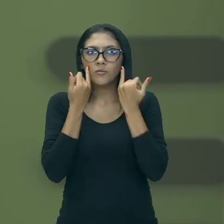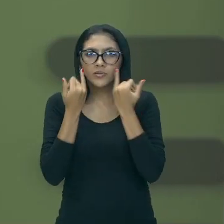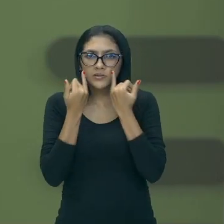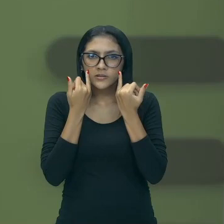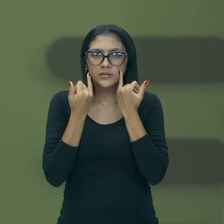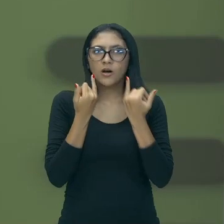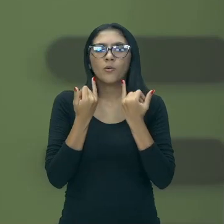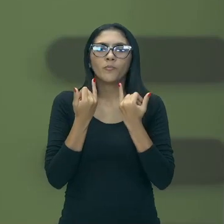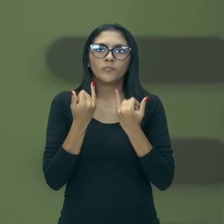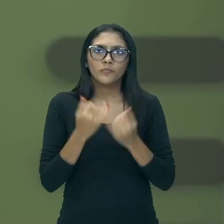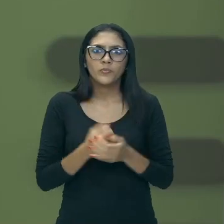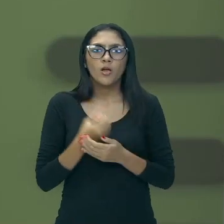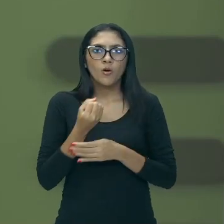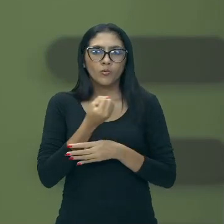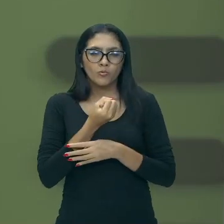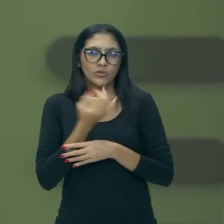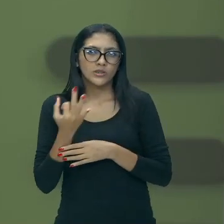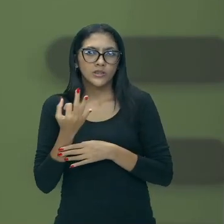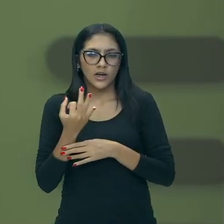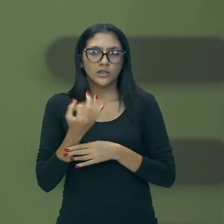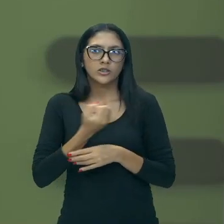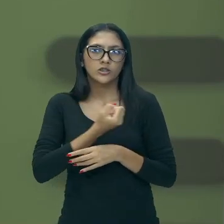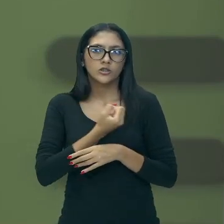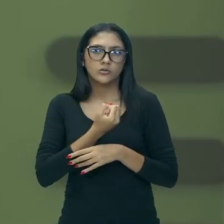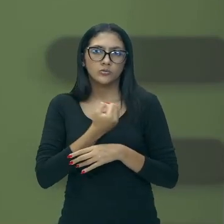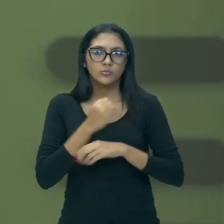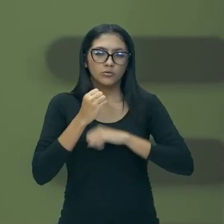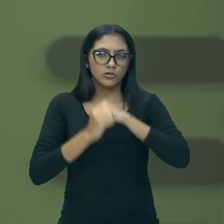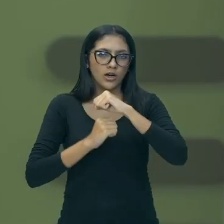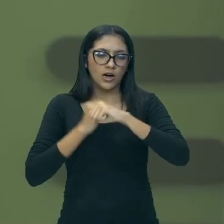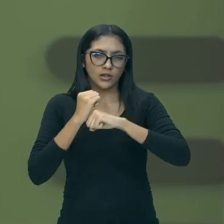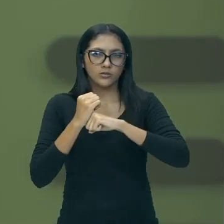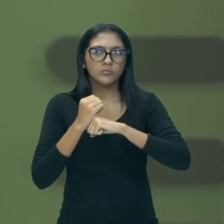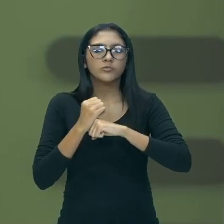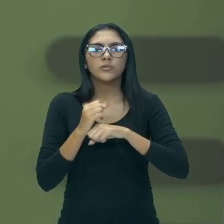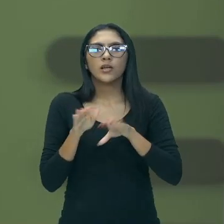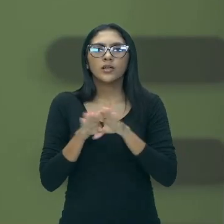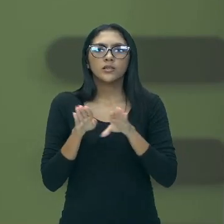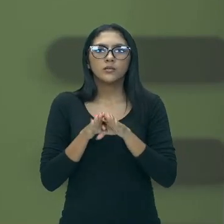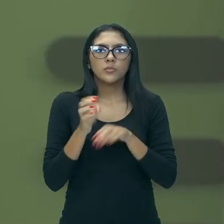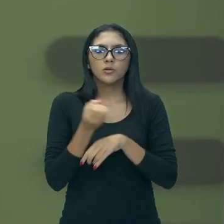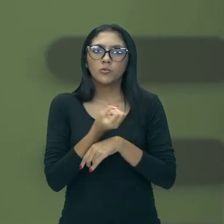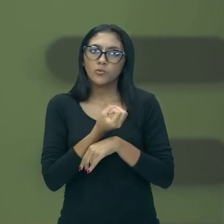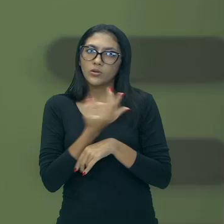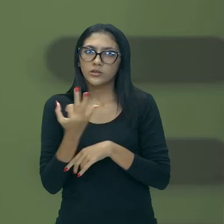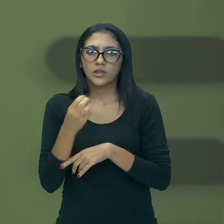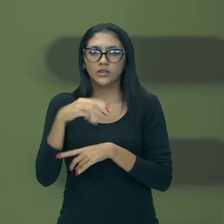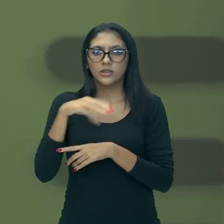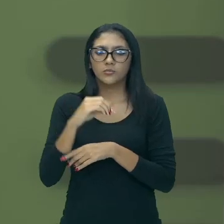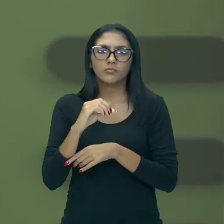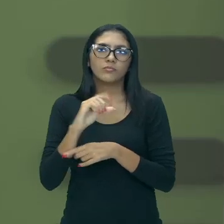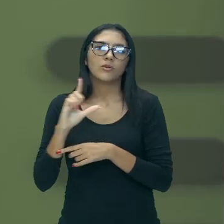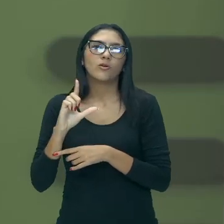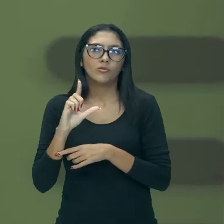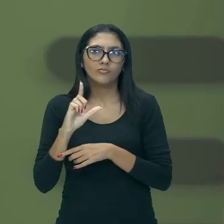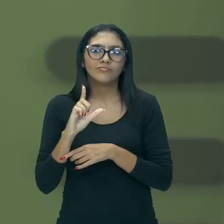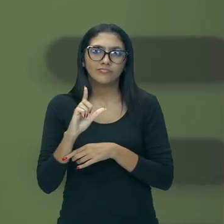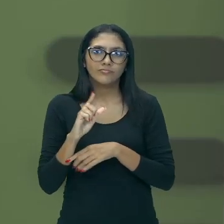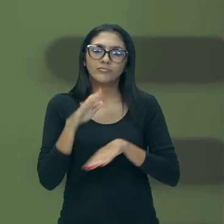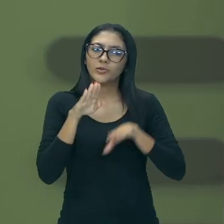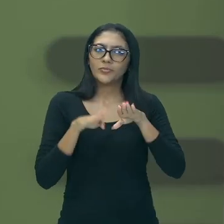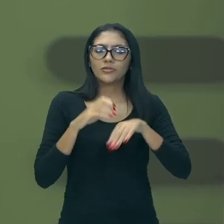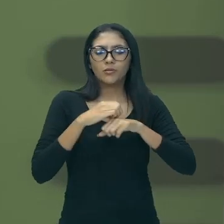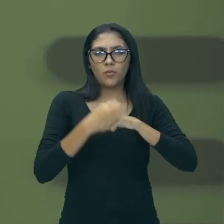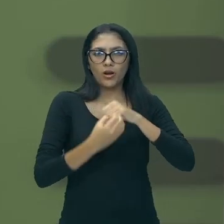distribuído naquela tabela periódica, a gente consegue calcular a quantidade de mols que nós temos em determinada molécula,